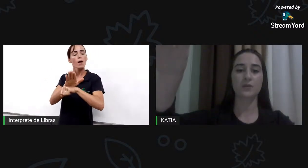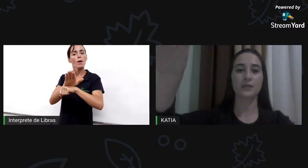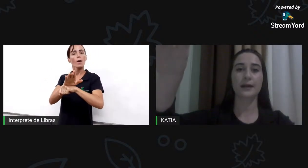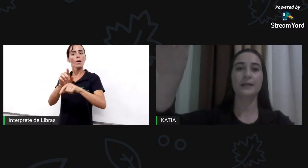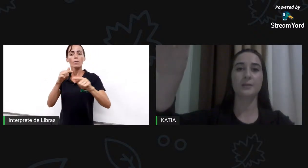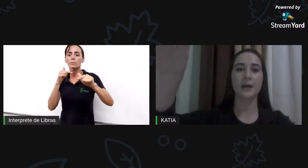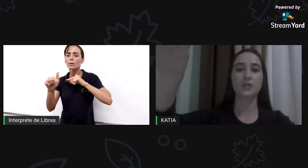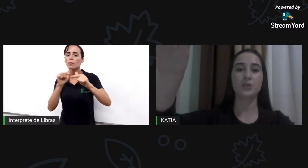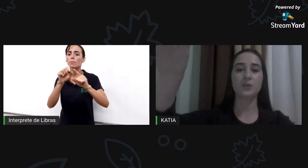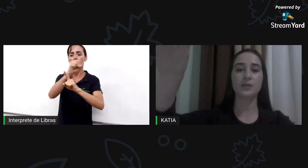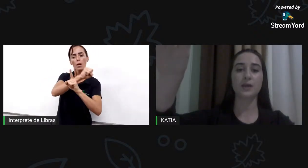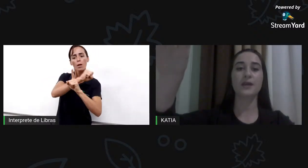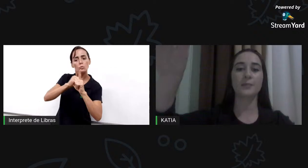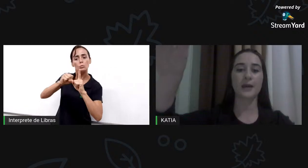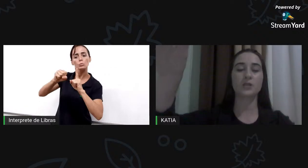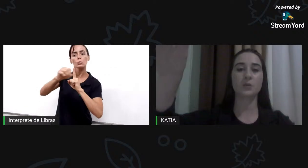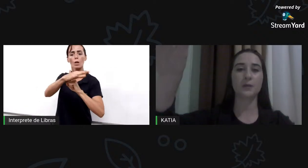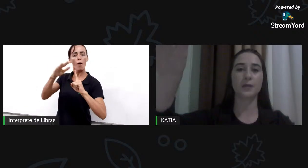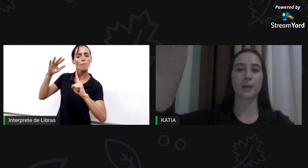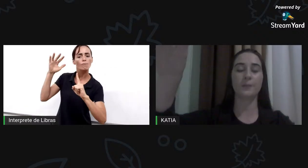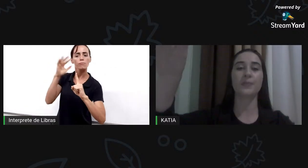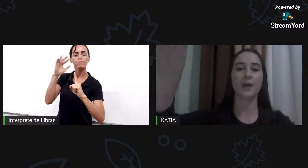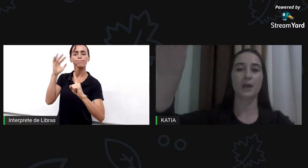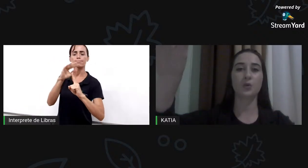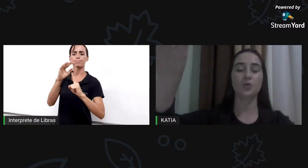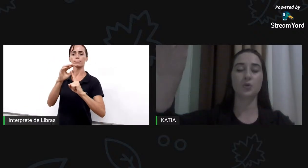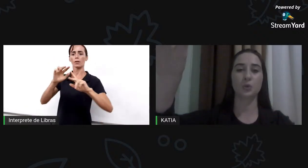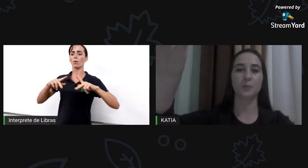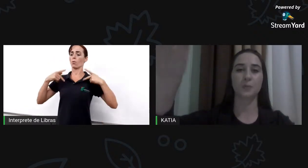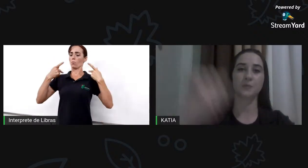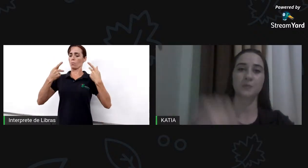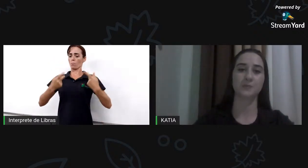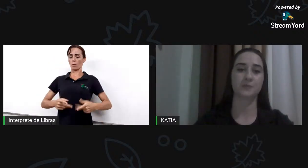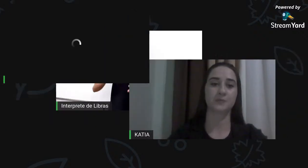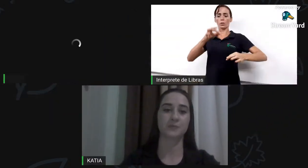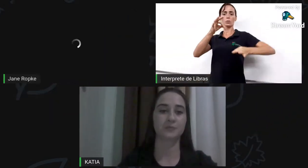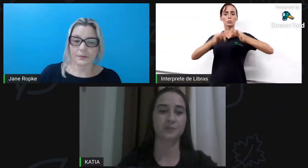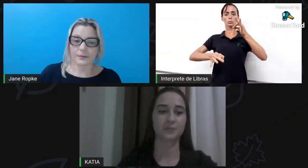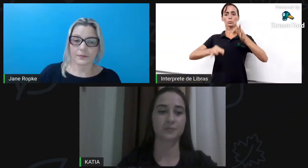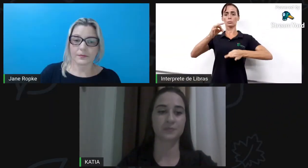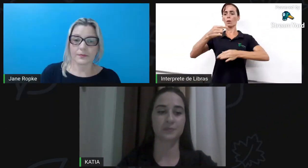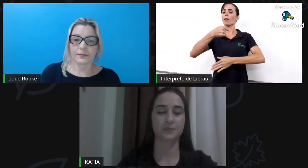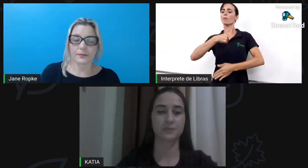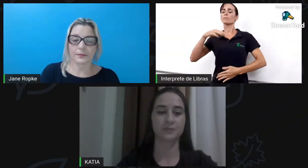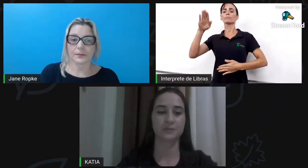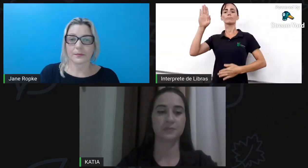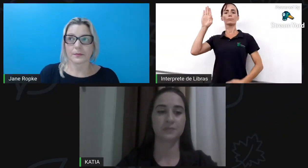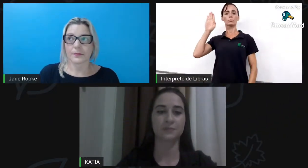uma sociedade mais justa e mais humana. Eu juro.